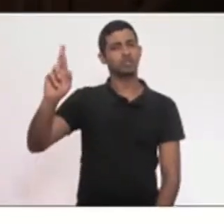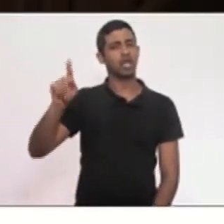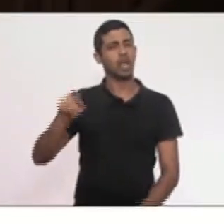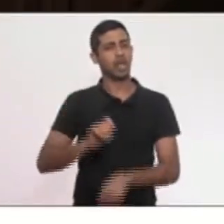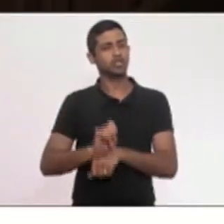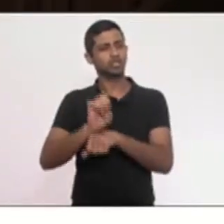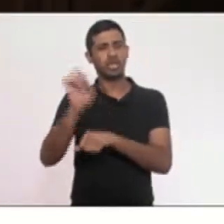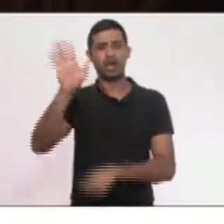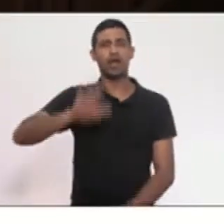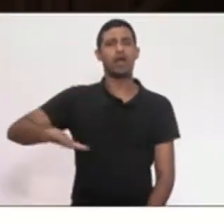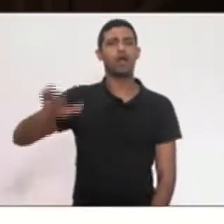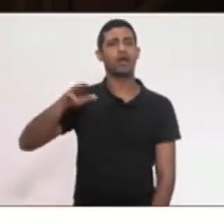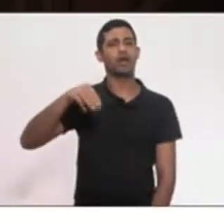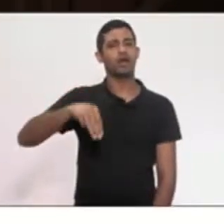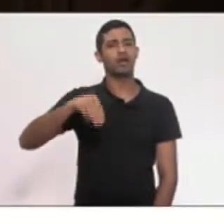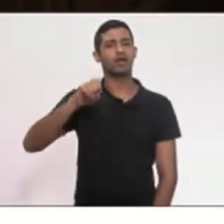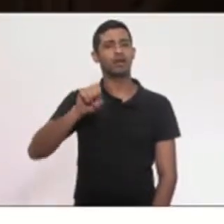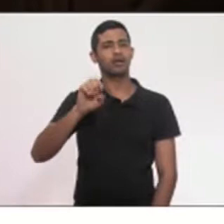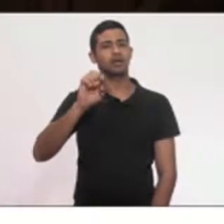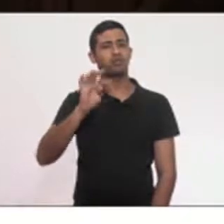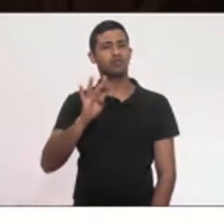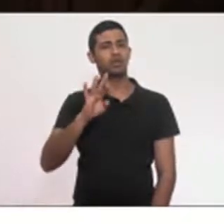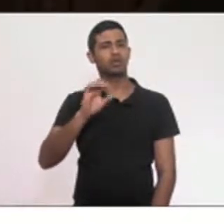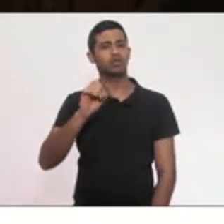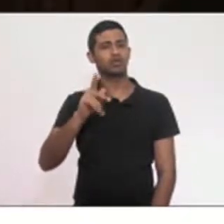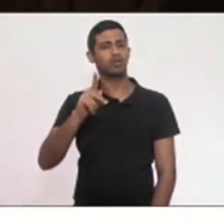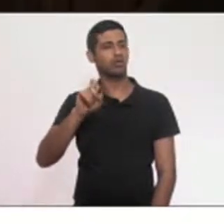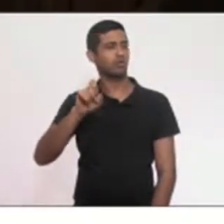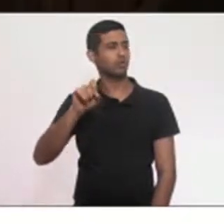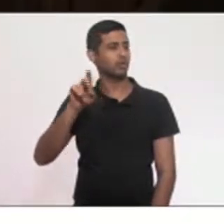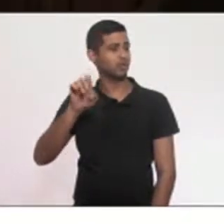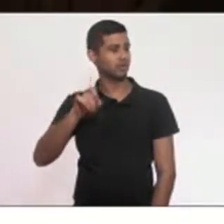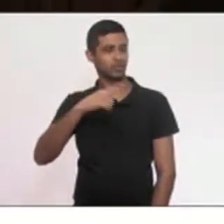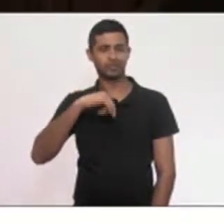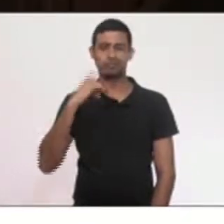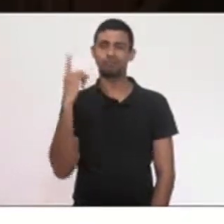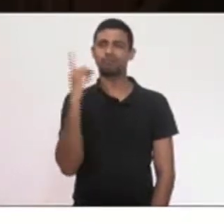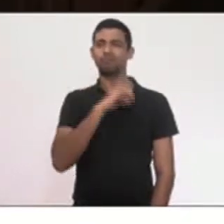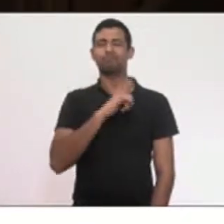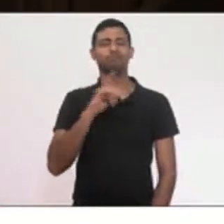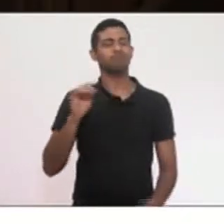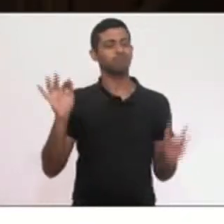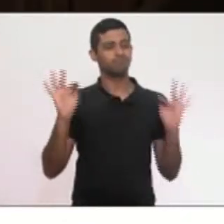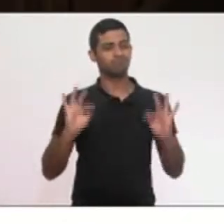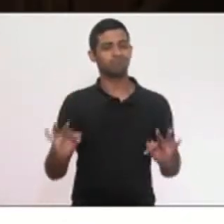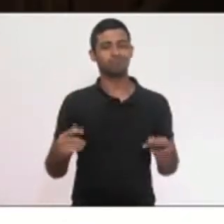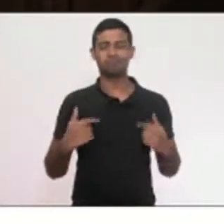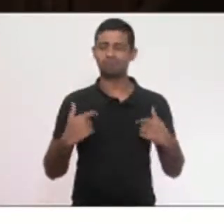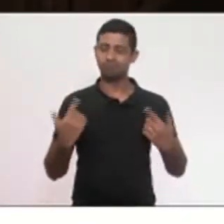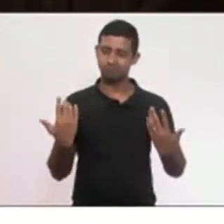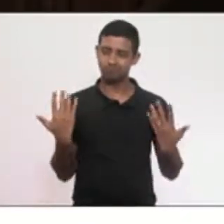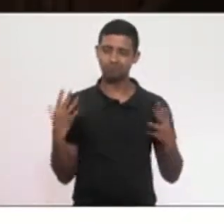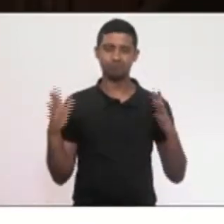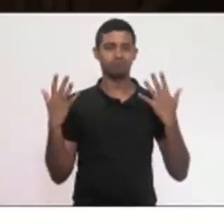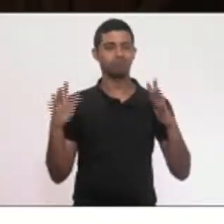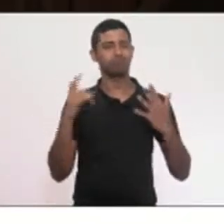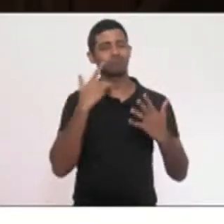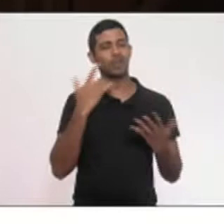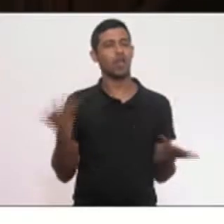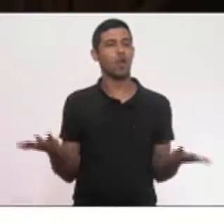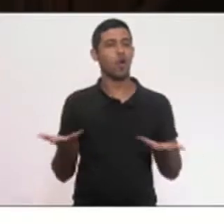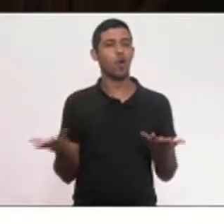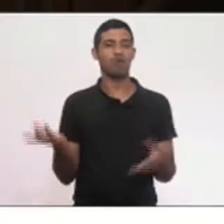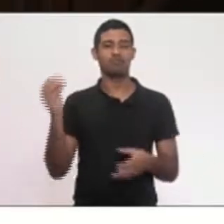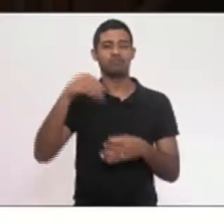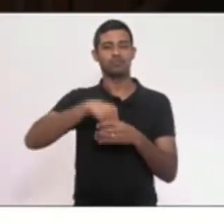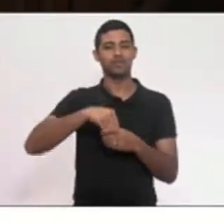da área da região metropolitana e, felizmente chegamos a bom termo, e eu, portanto, saúdo a instalação hoje